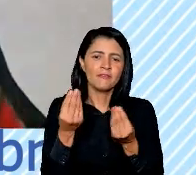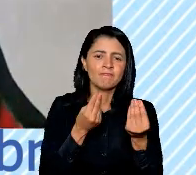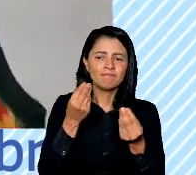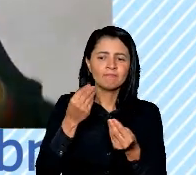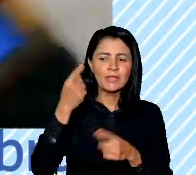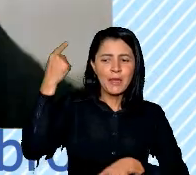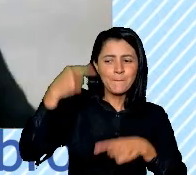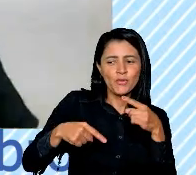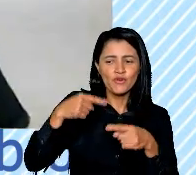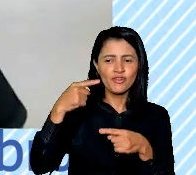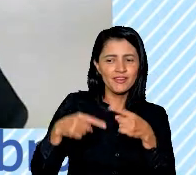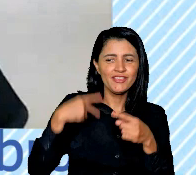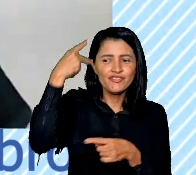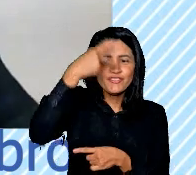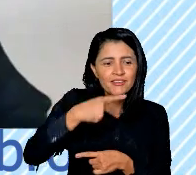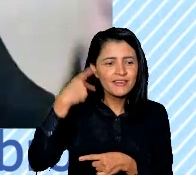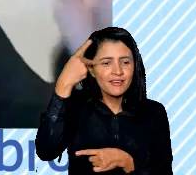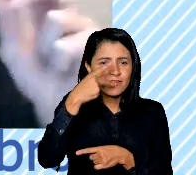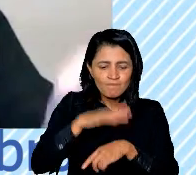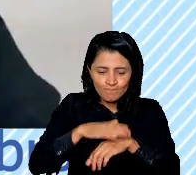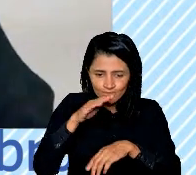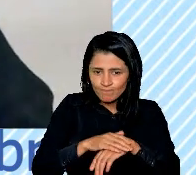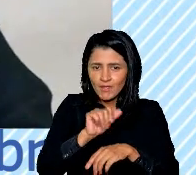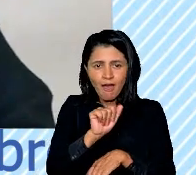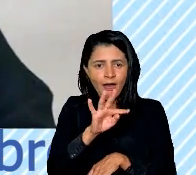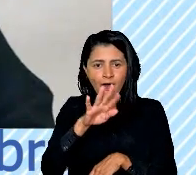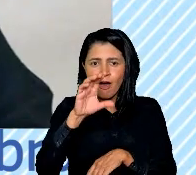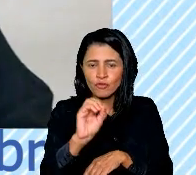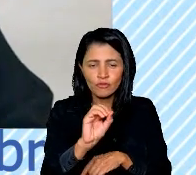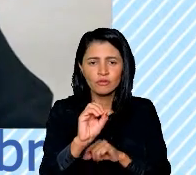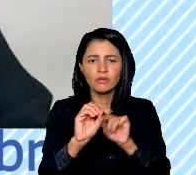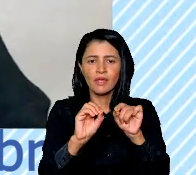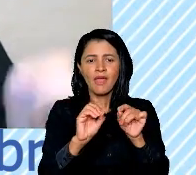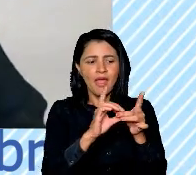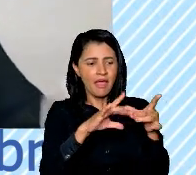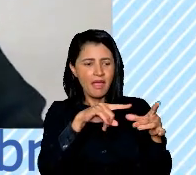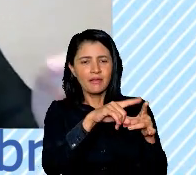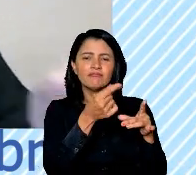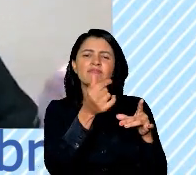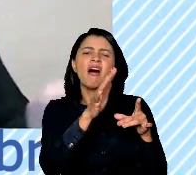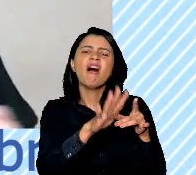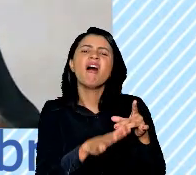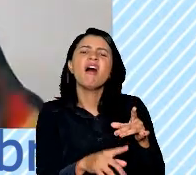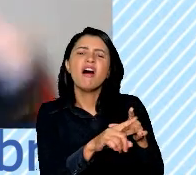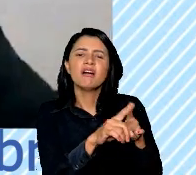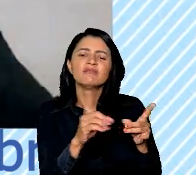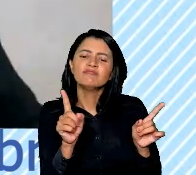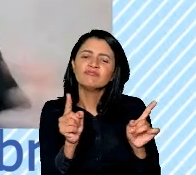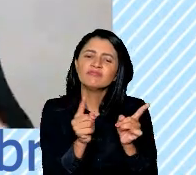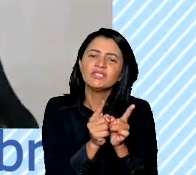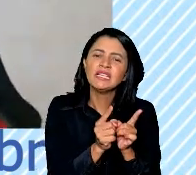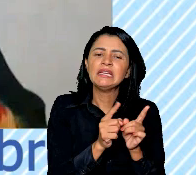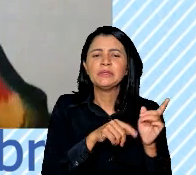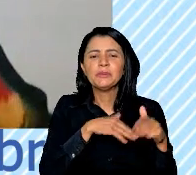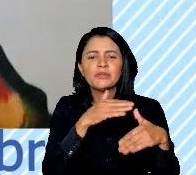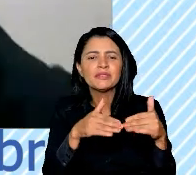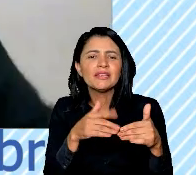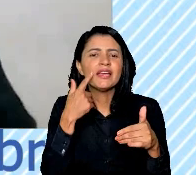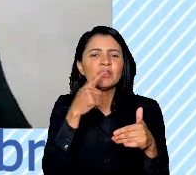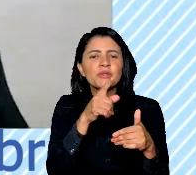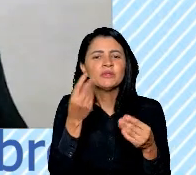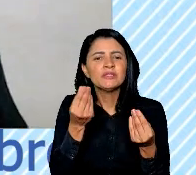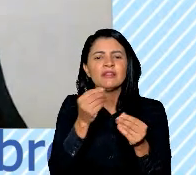sentido lato. É baratear a democracia, reduzir o processo polimorfo, quer dizer, de